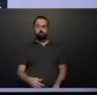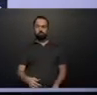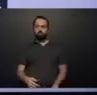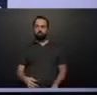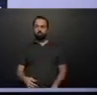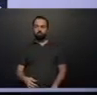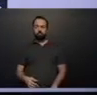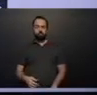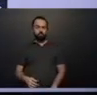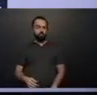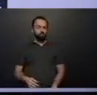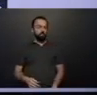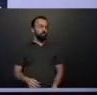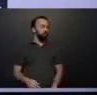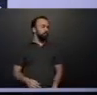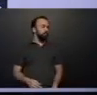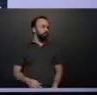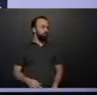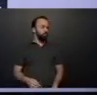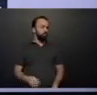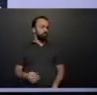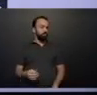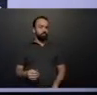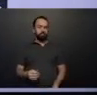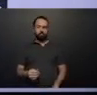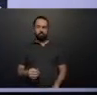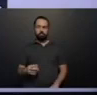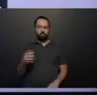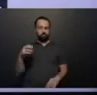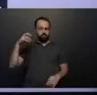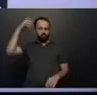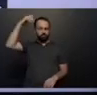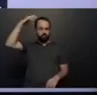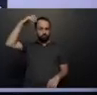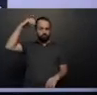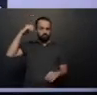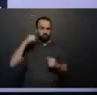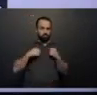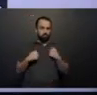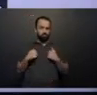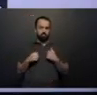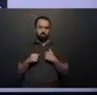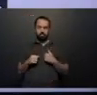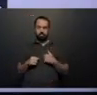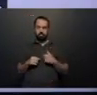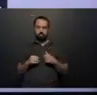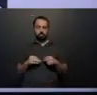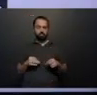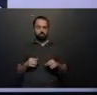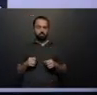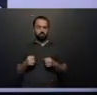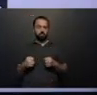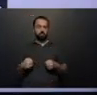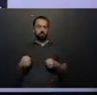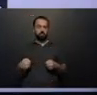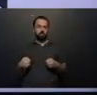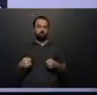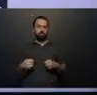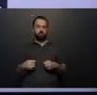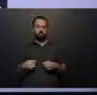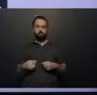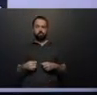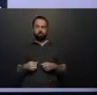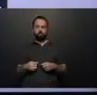ducha em caso de acidente. Essas duchas, né, é um equipamento de segurança obrigatório em todos os